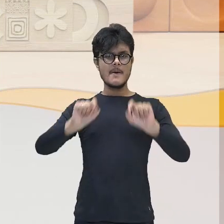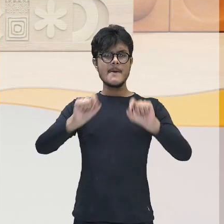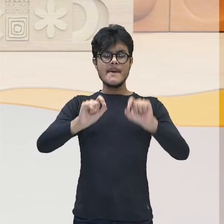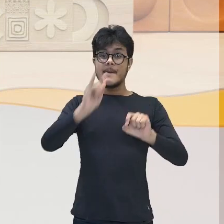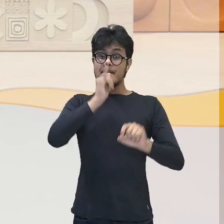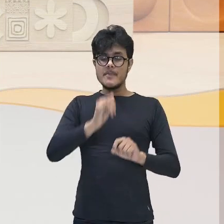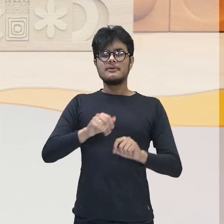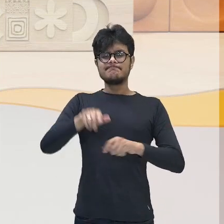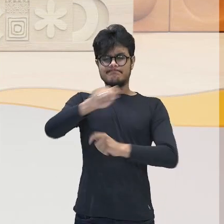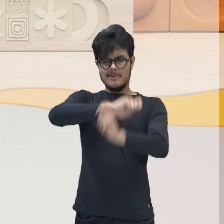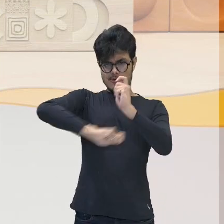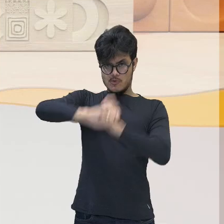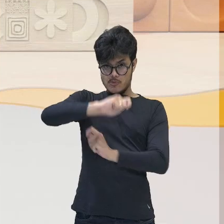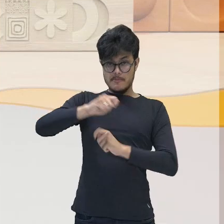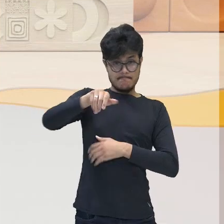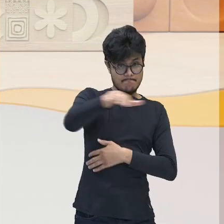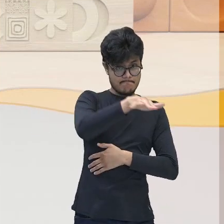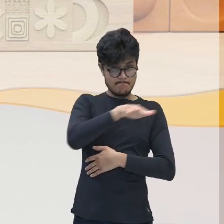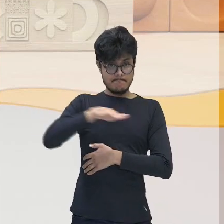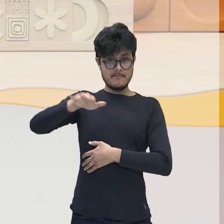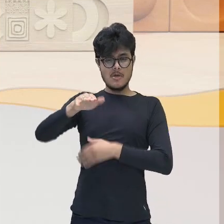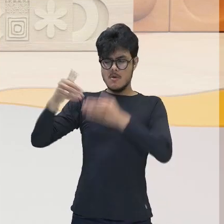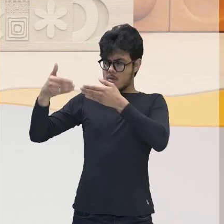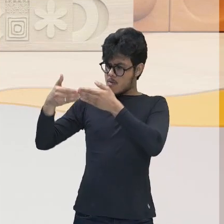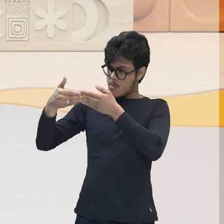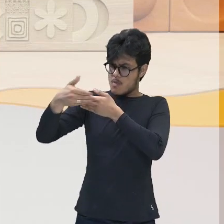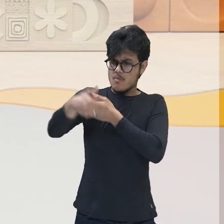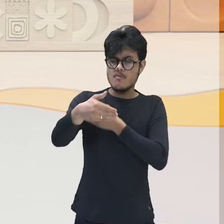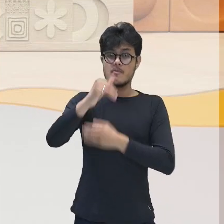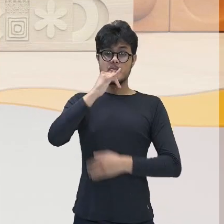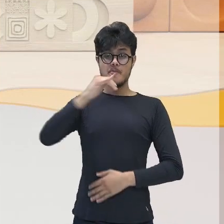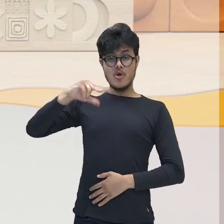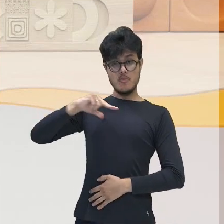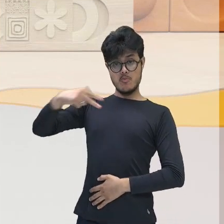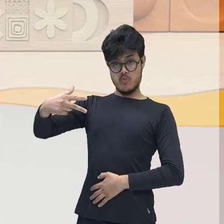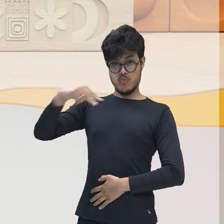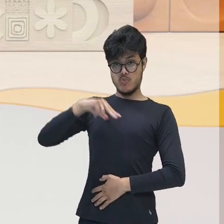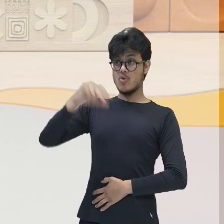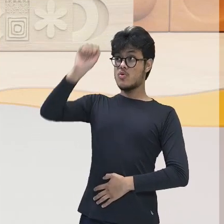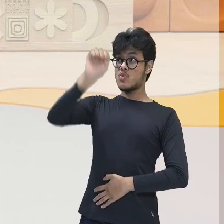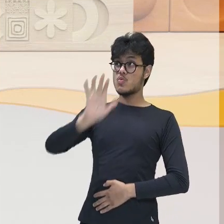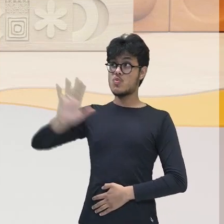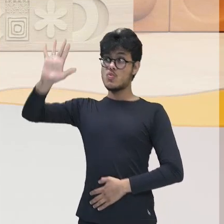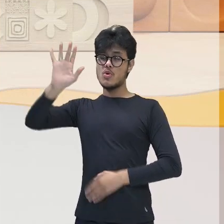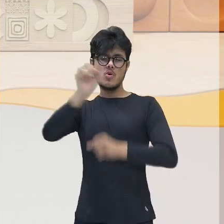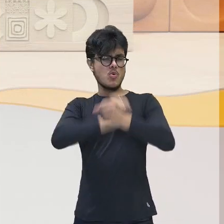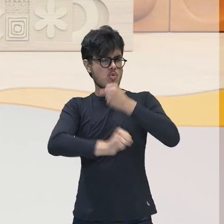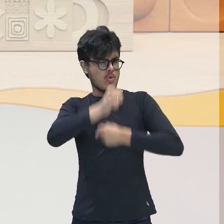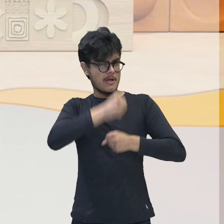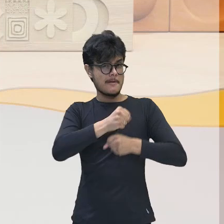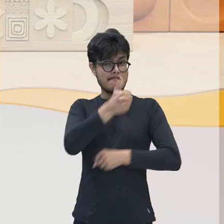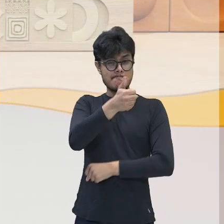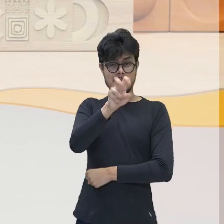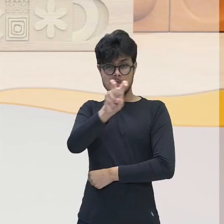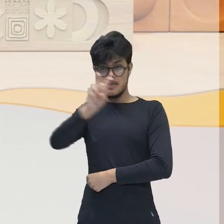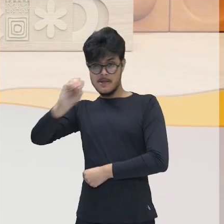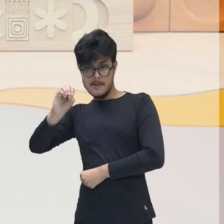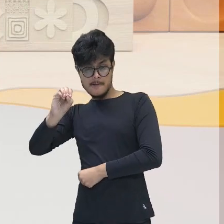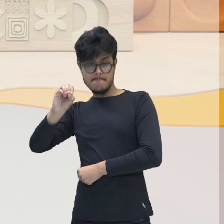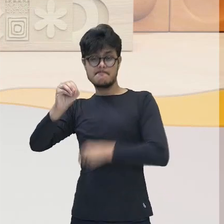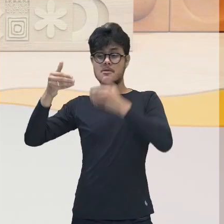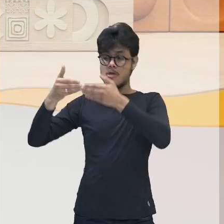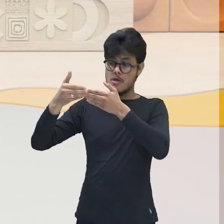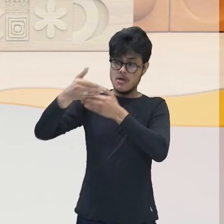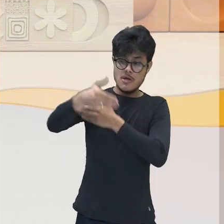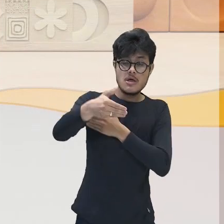espaço econômico do Brasil, ela se inicia, com a chegada dos europeus por volta de 1500 e ela vai se efetivar lá a partir